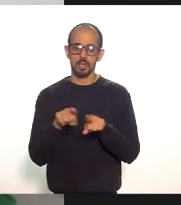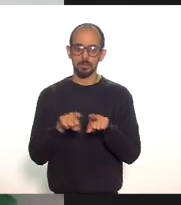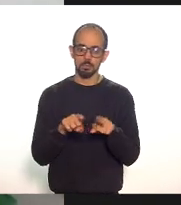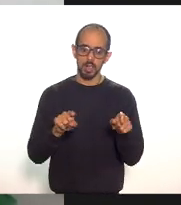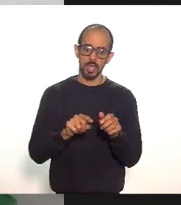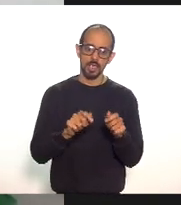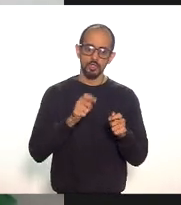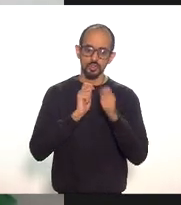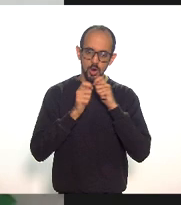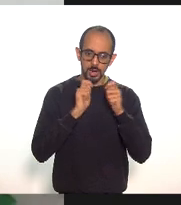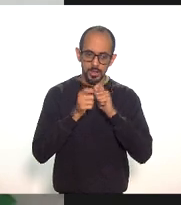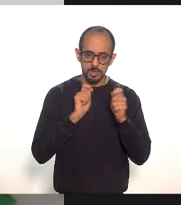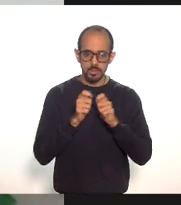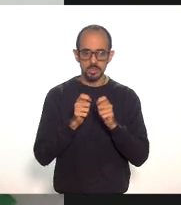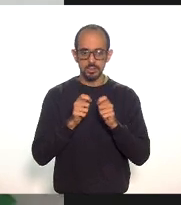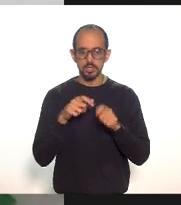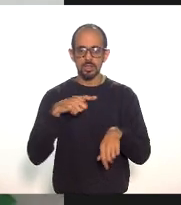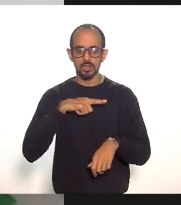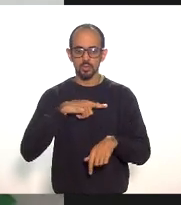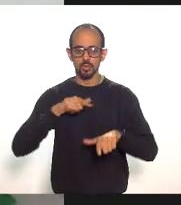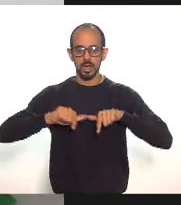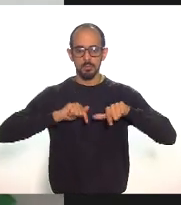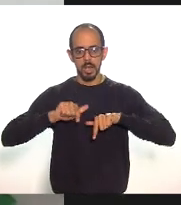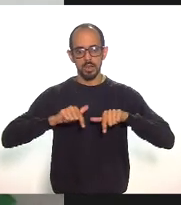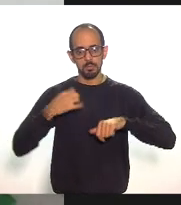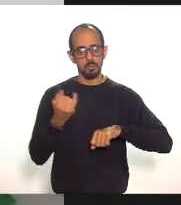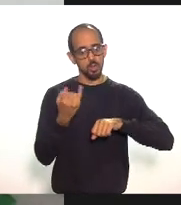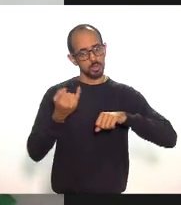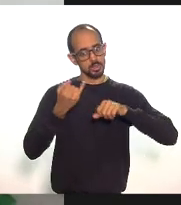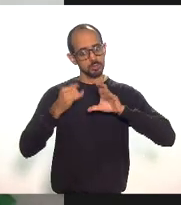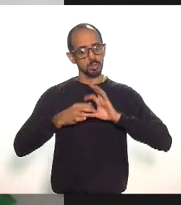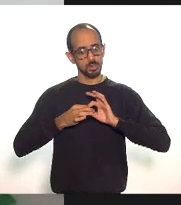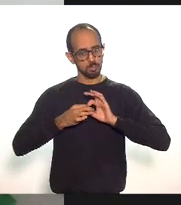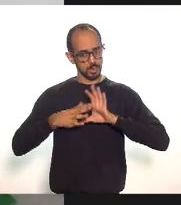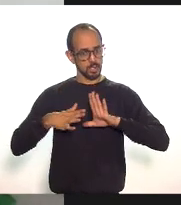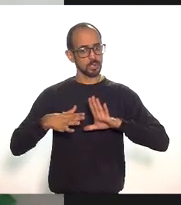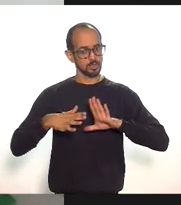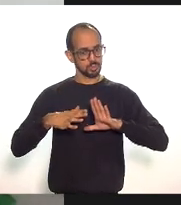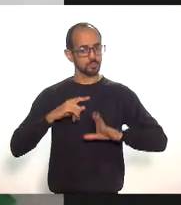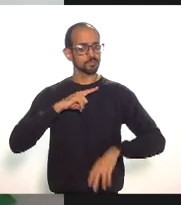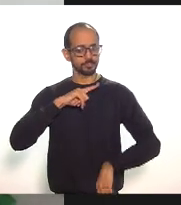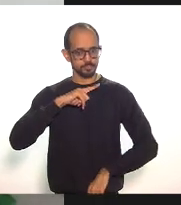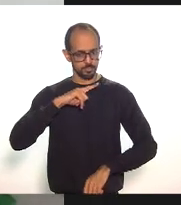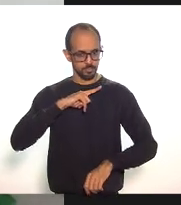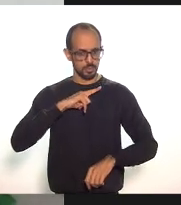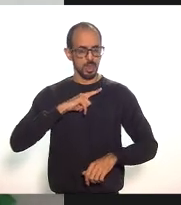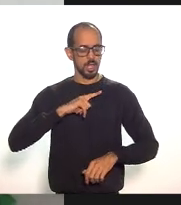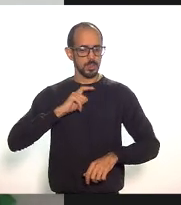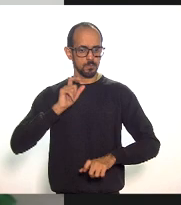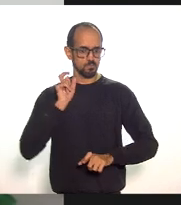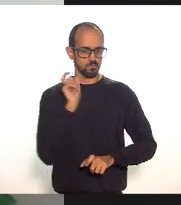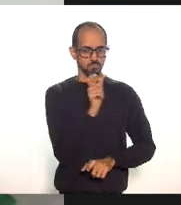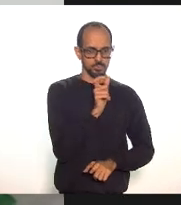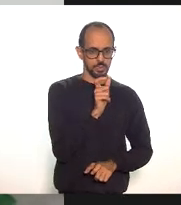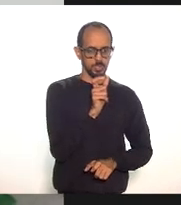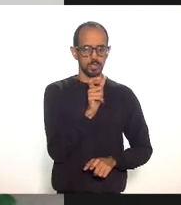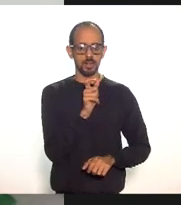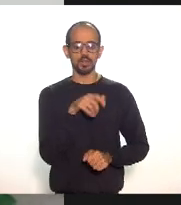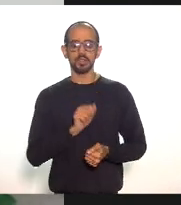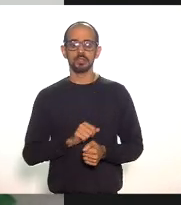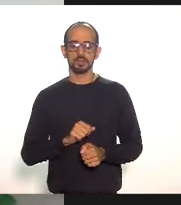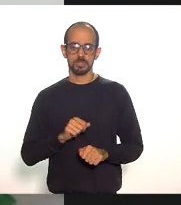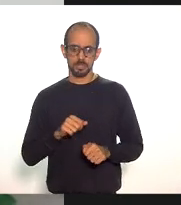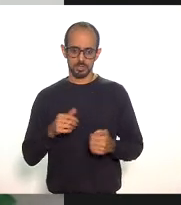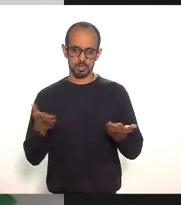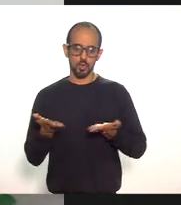debate importante sobre democracia e sabemos o quanto que há um ataque coordenado àqueles e aquelas